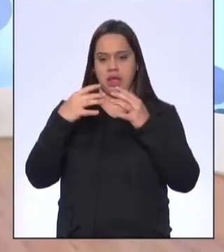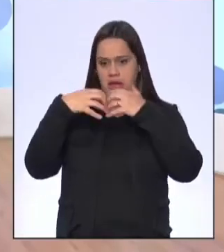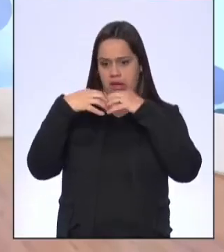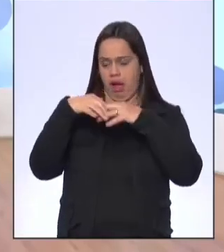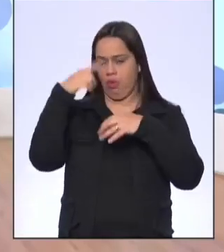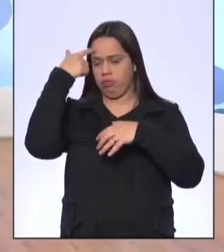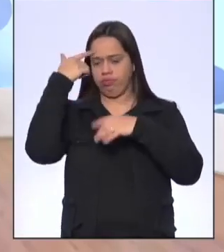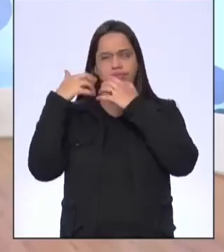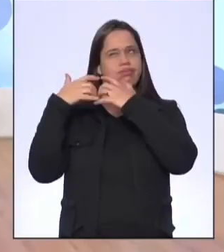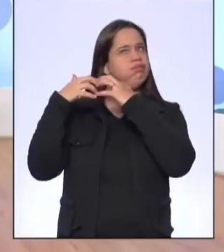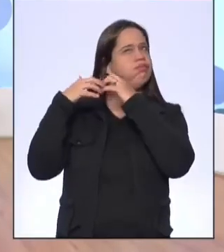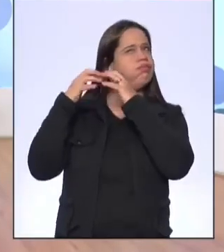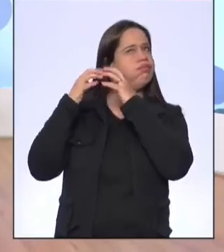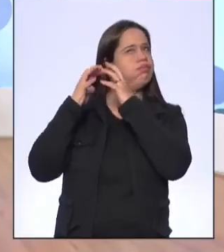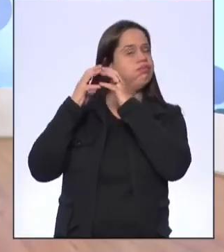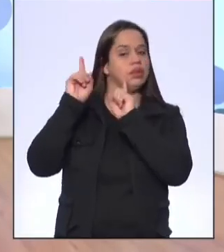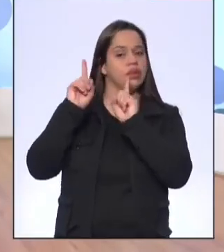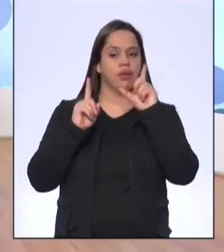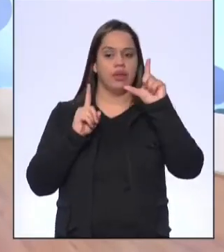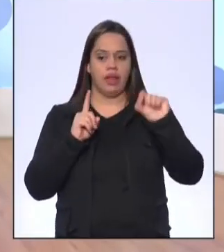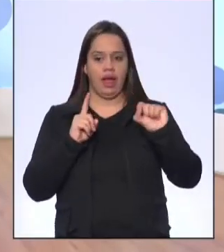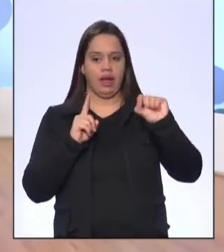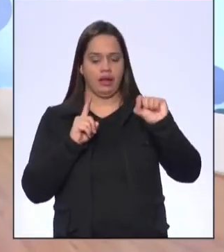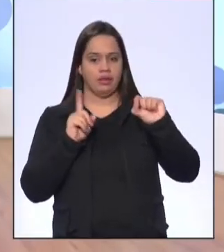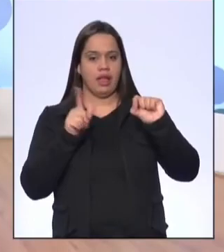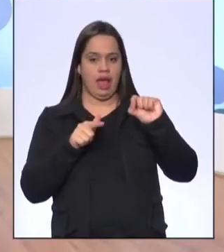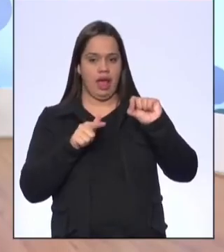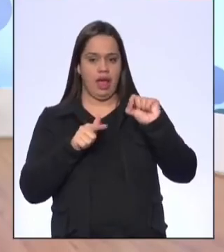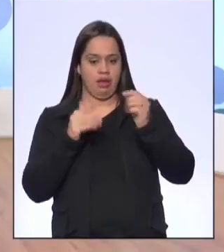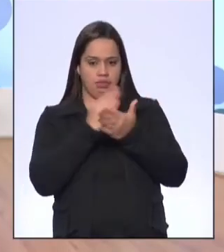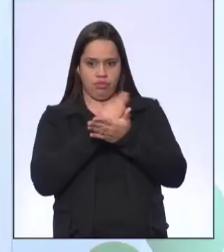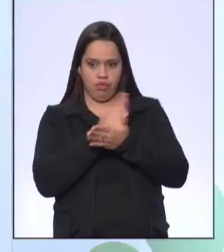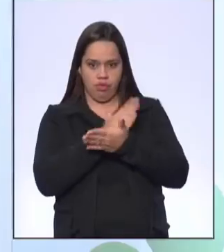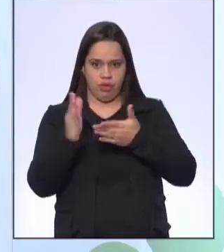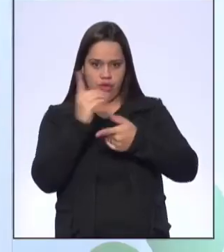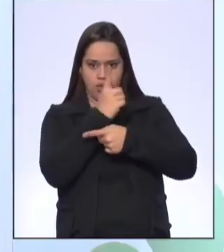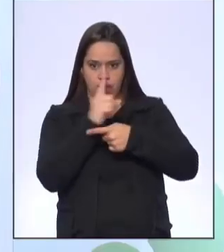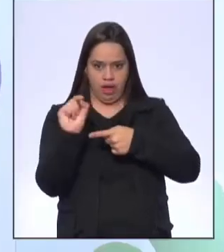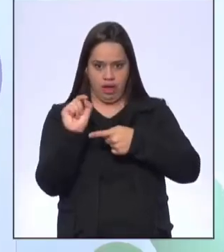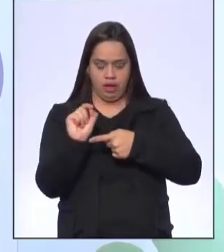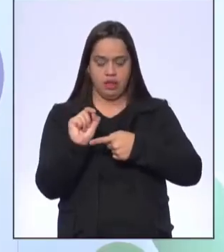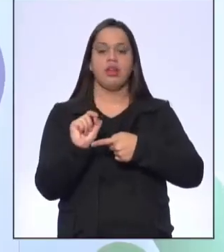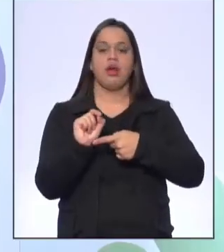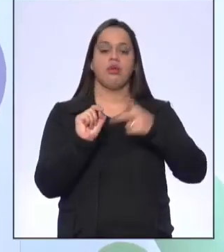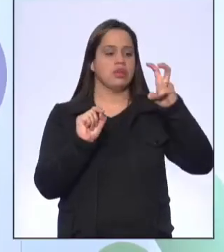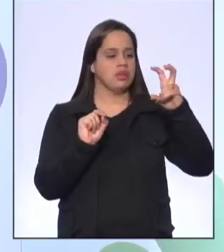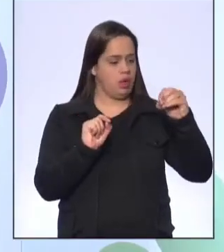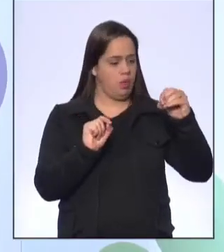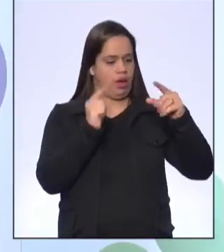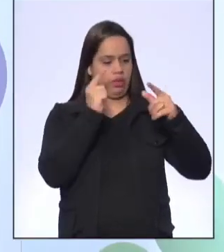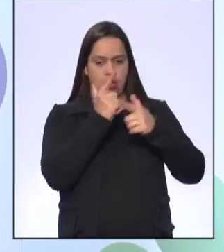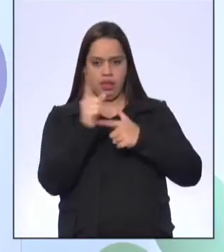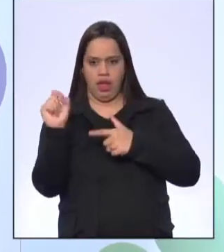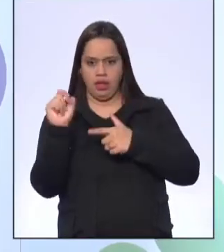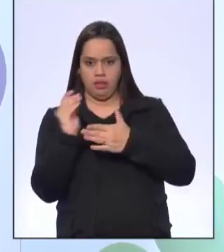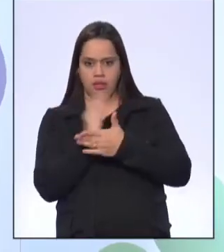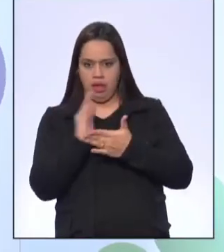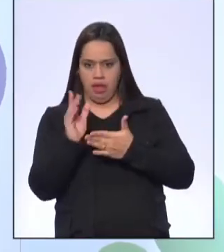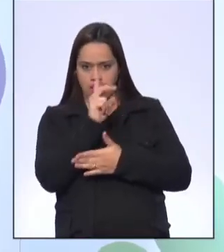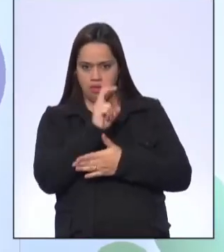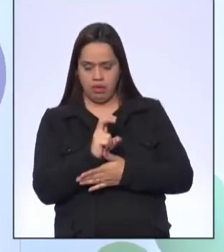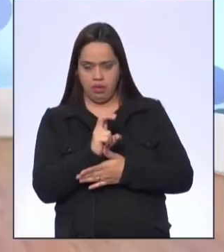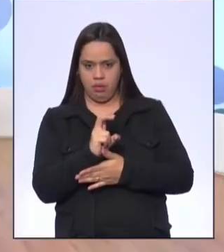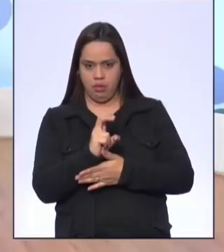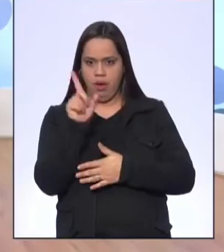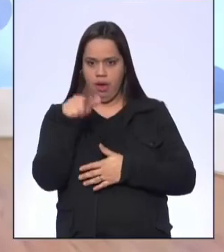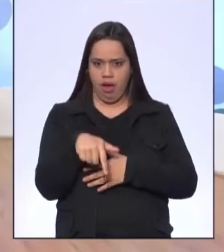se eu estou certo. Pode fazer, vamos lá. 10% é a décima parte. Certo. Então, a décima parte de 50 é 5. Beleza, então